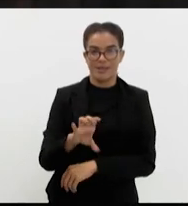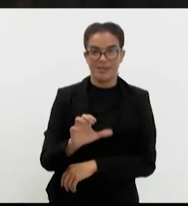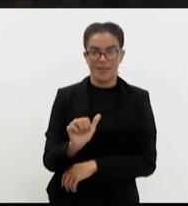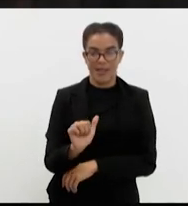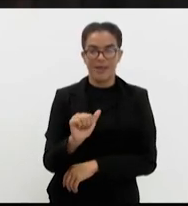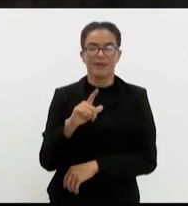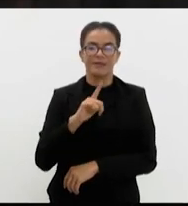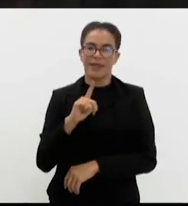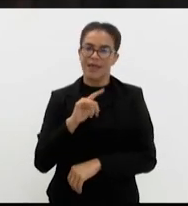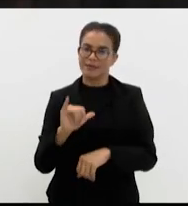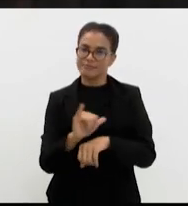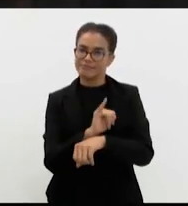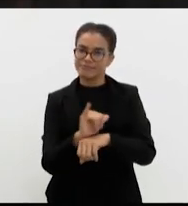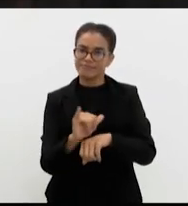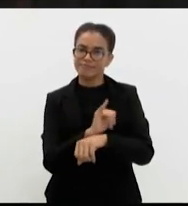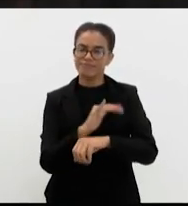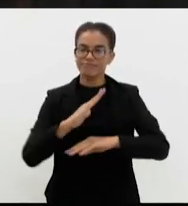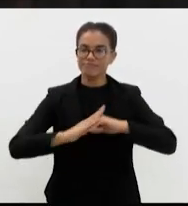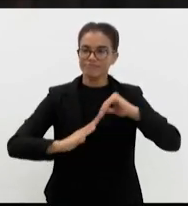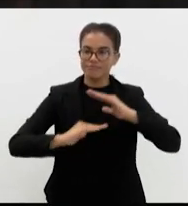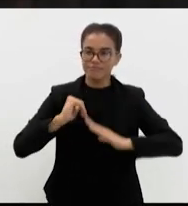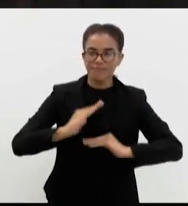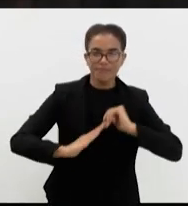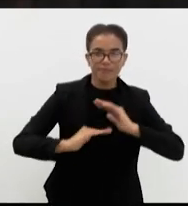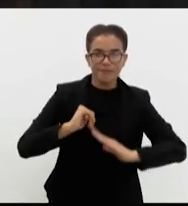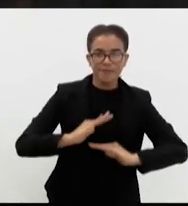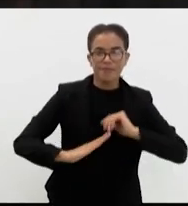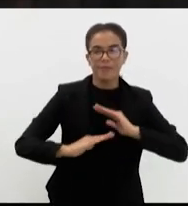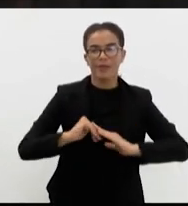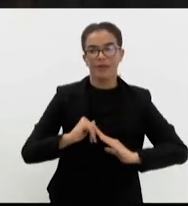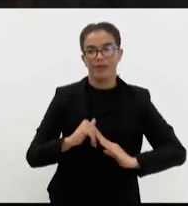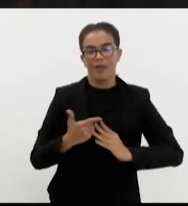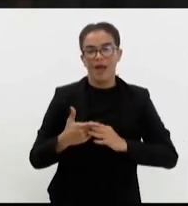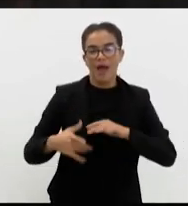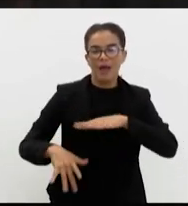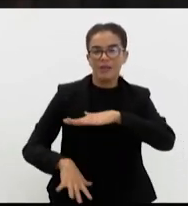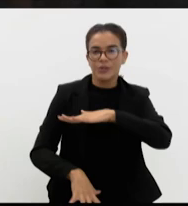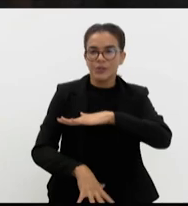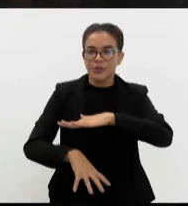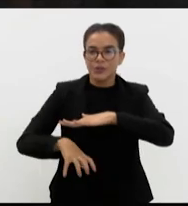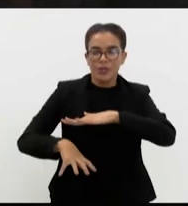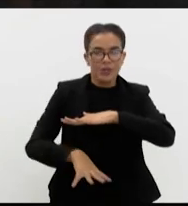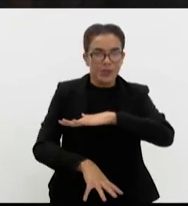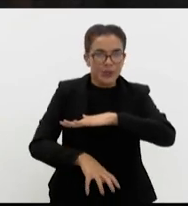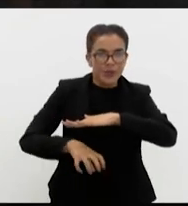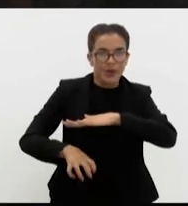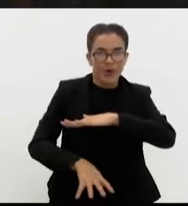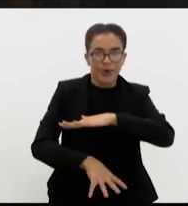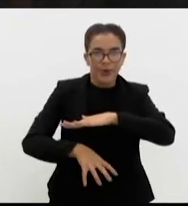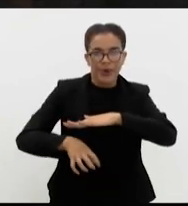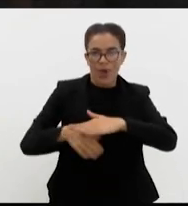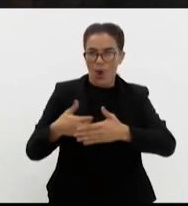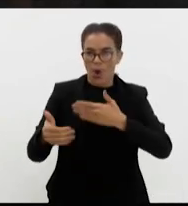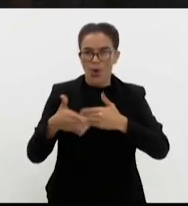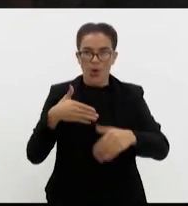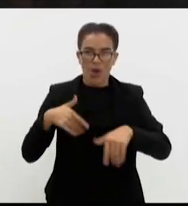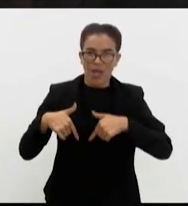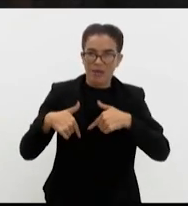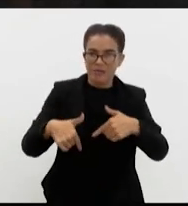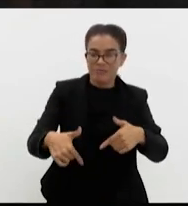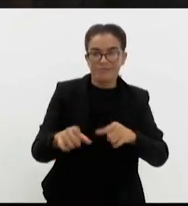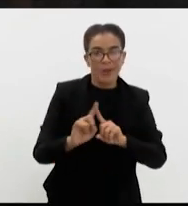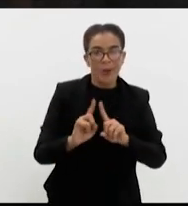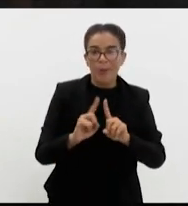questões técnicas que tem que ser S pesadas a extração dessa lama não pode ser feita de qualquer maneira porque a